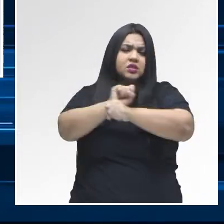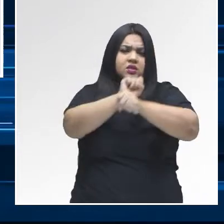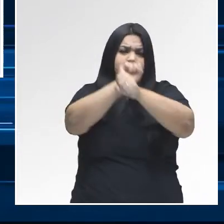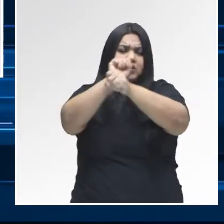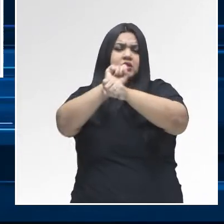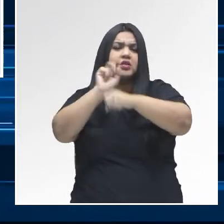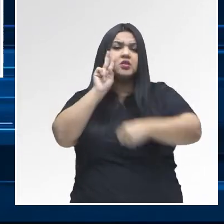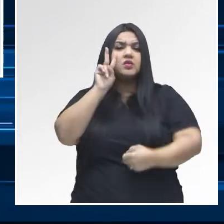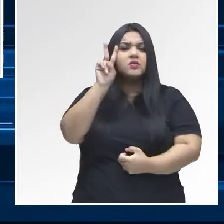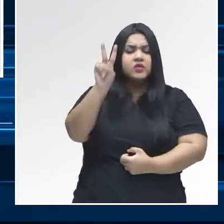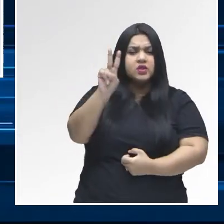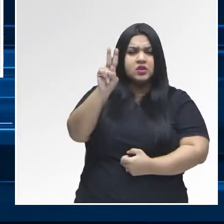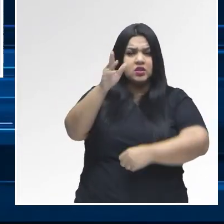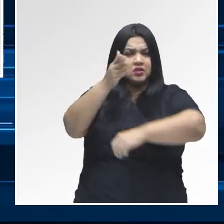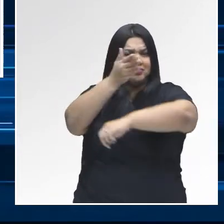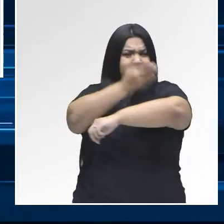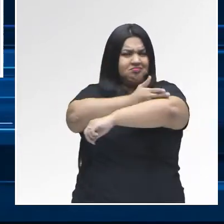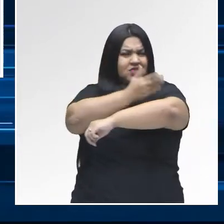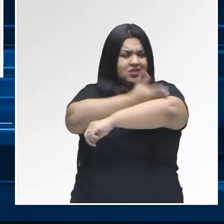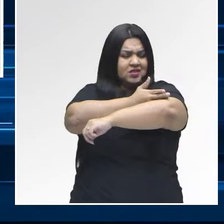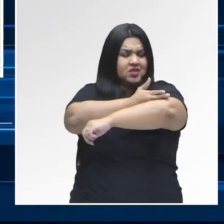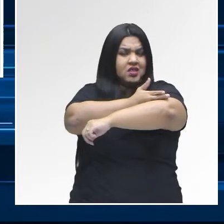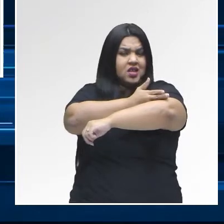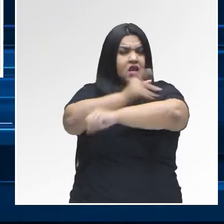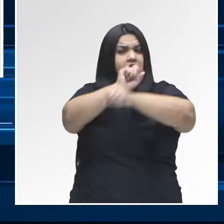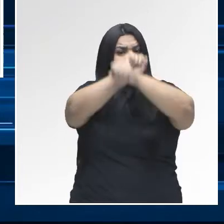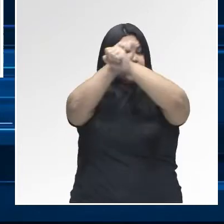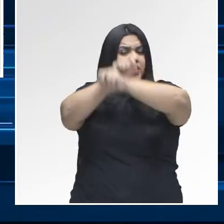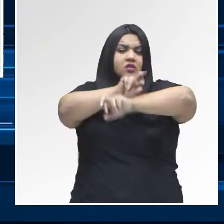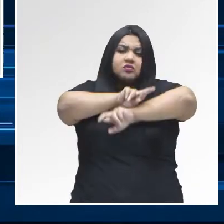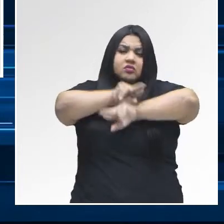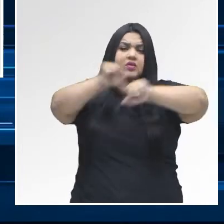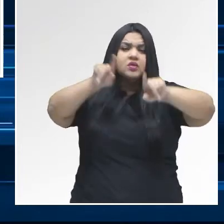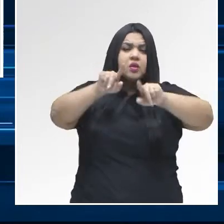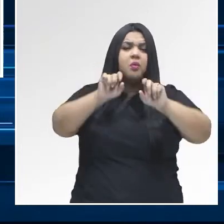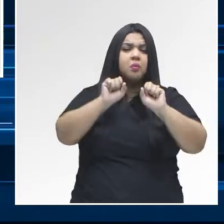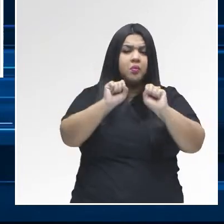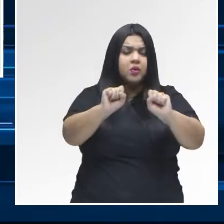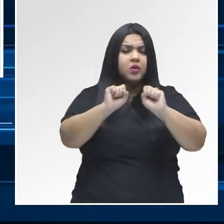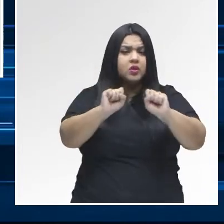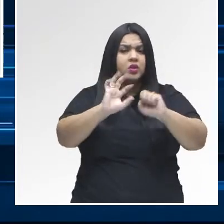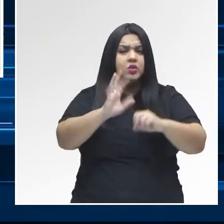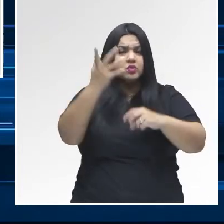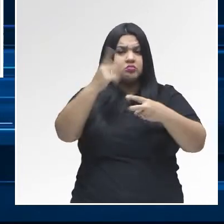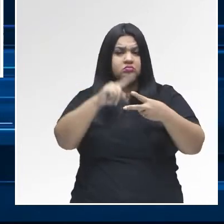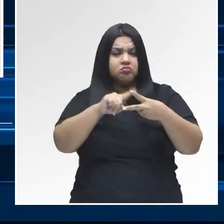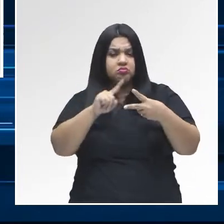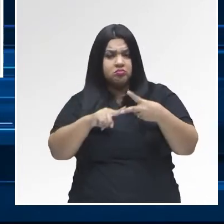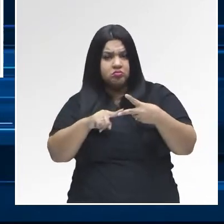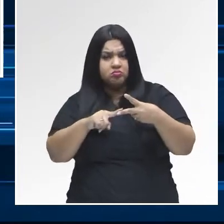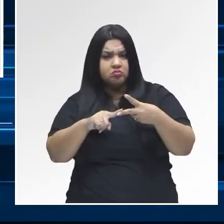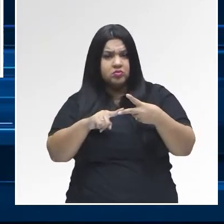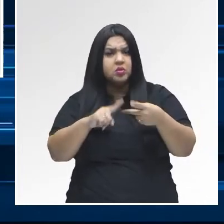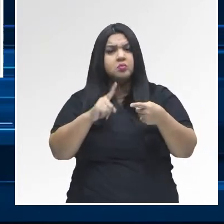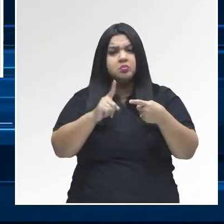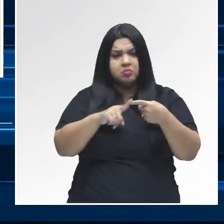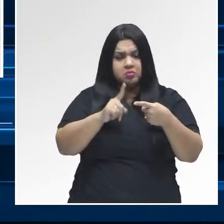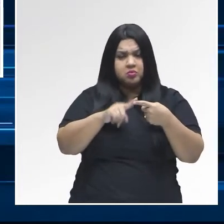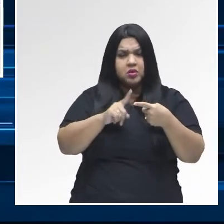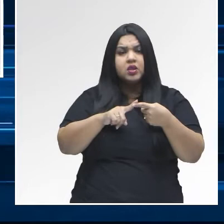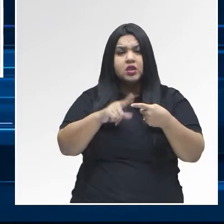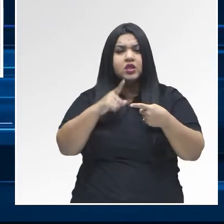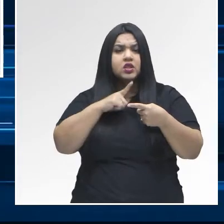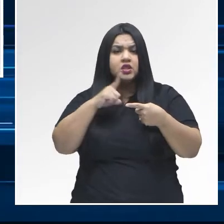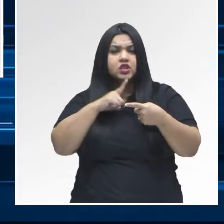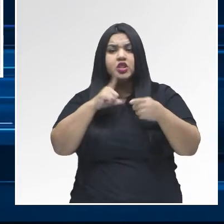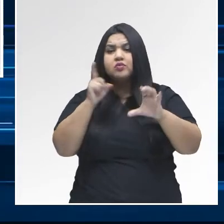gente vê na antiguidade. Na antiguidade, a escravidão só poderia acontecer de duas formas. Primeiro, você tinha uma